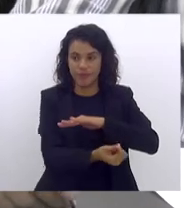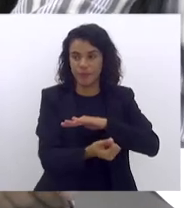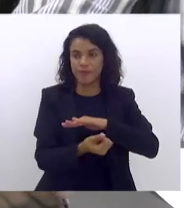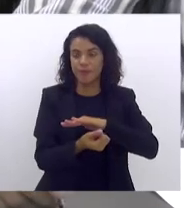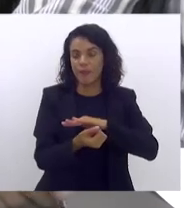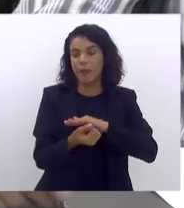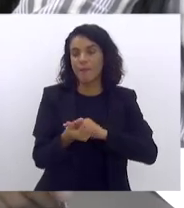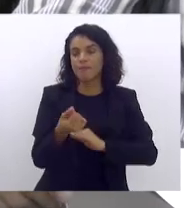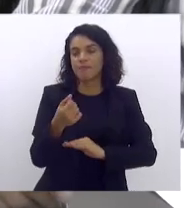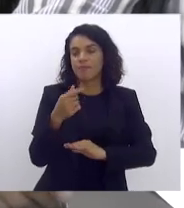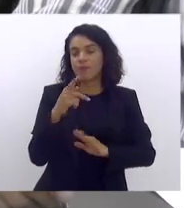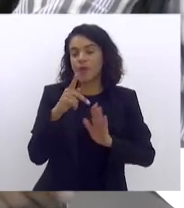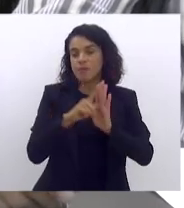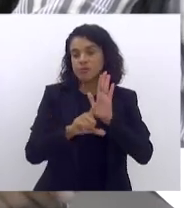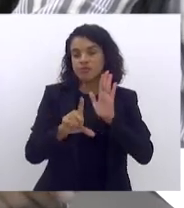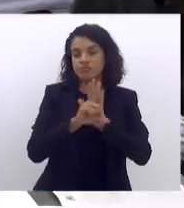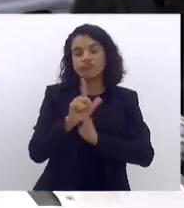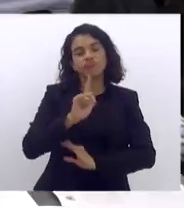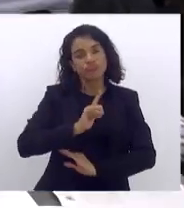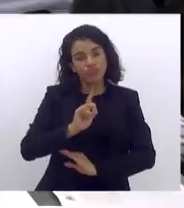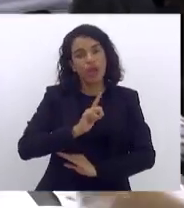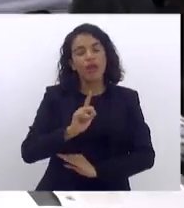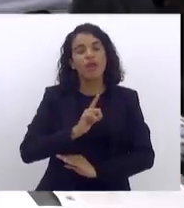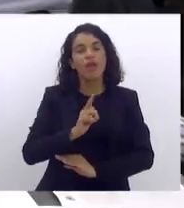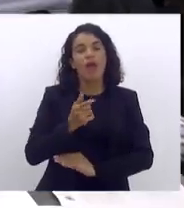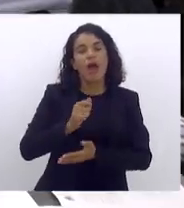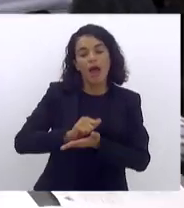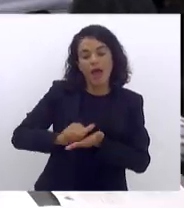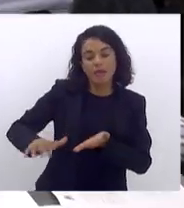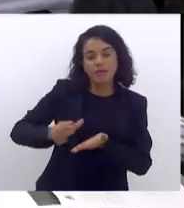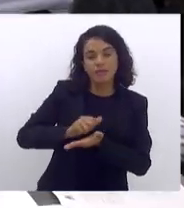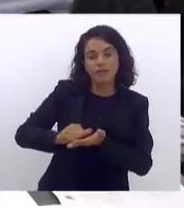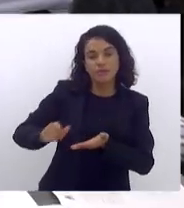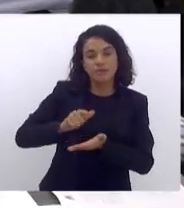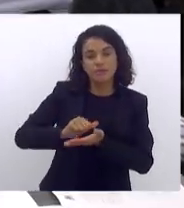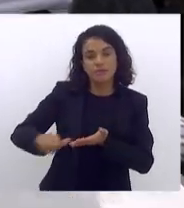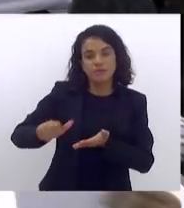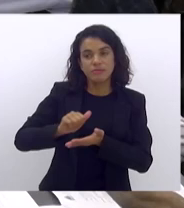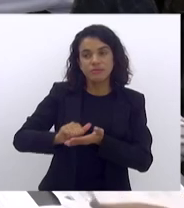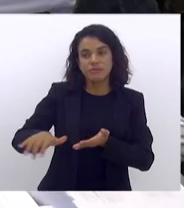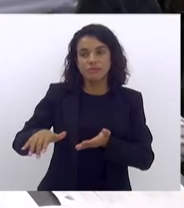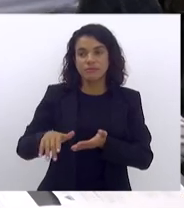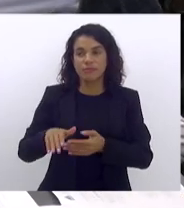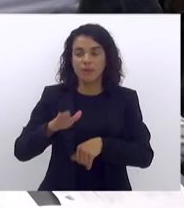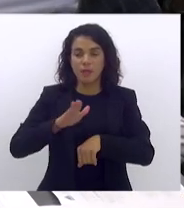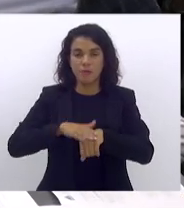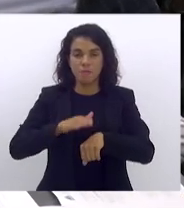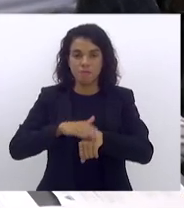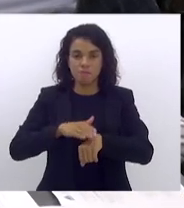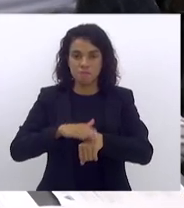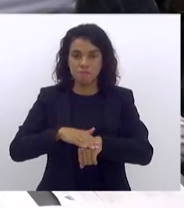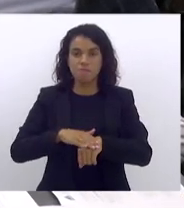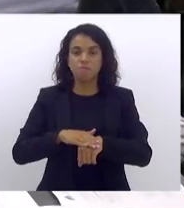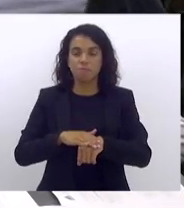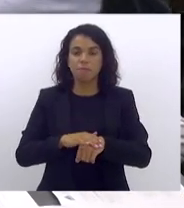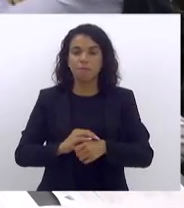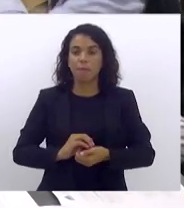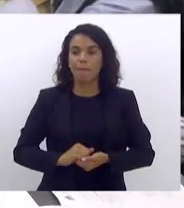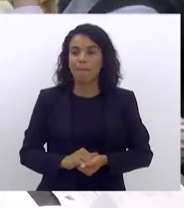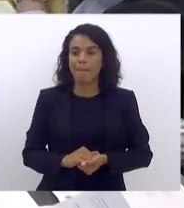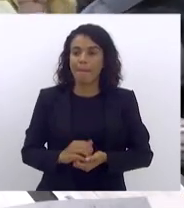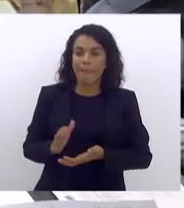o projeto passa a ter uma fonte, as despesas correntes, dotações próprias consignadas no